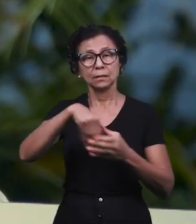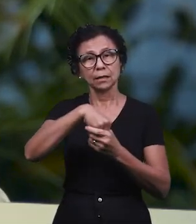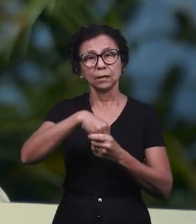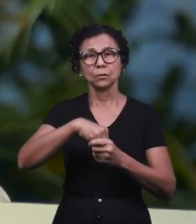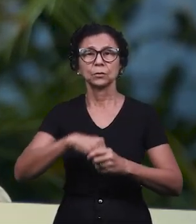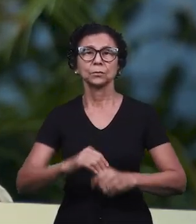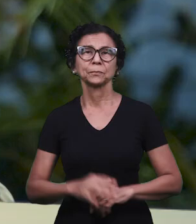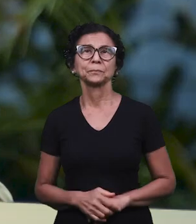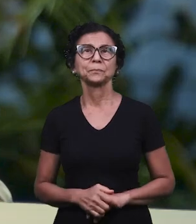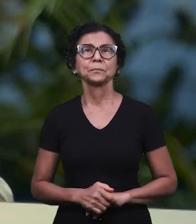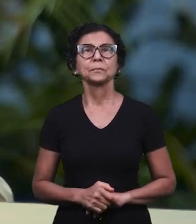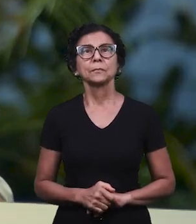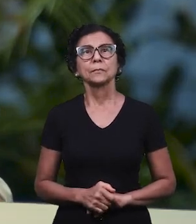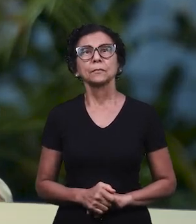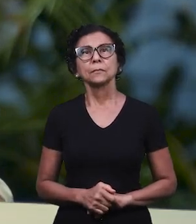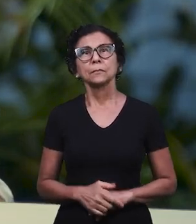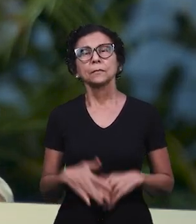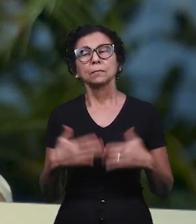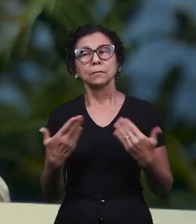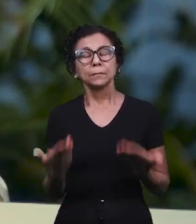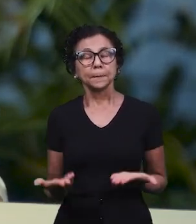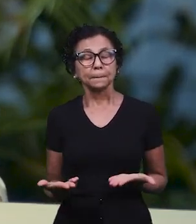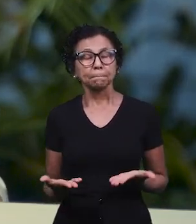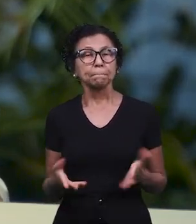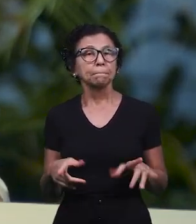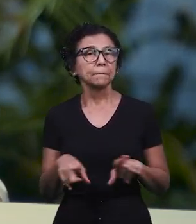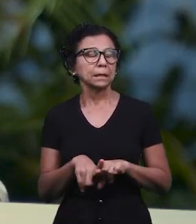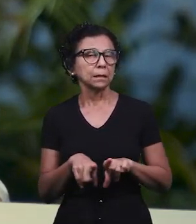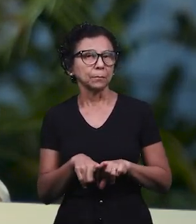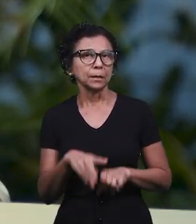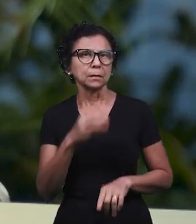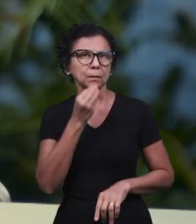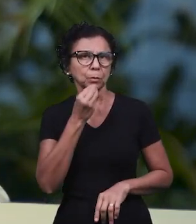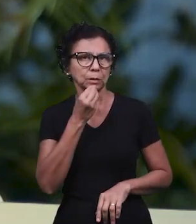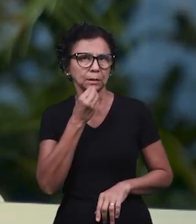isso aí foi um grande prêmio, mas isso aí, além dessa